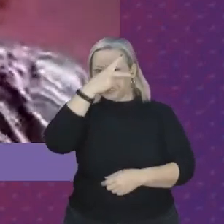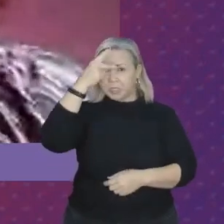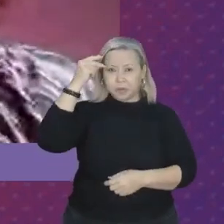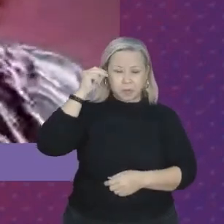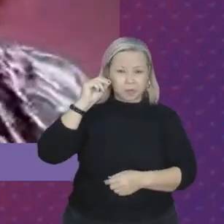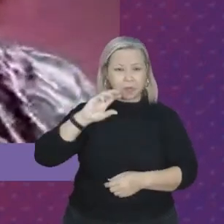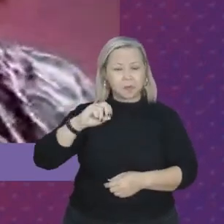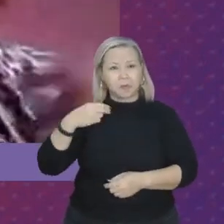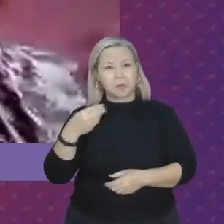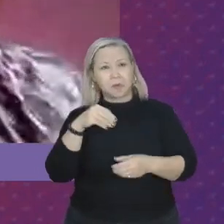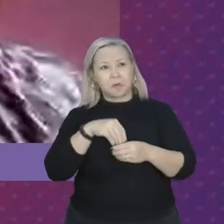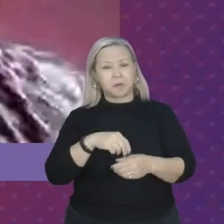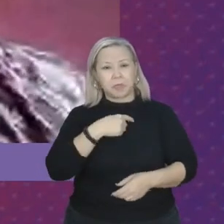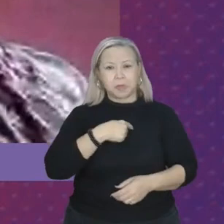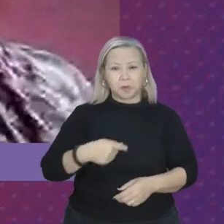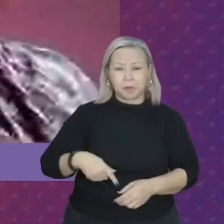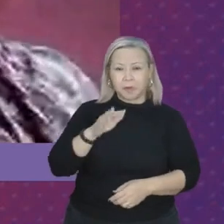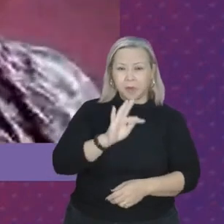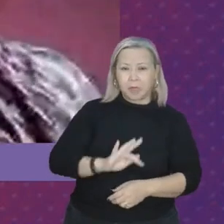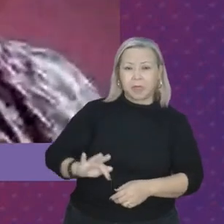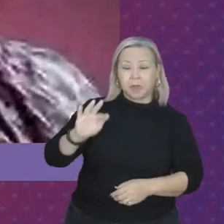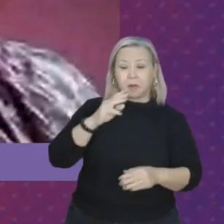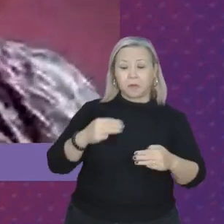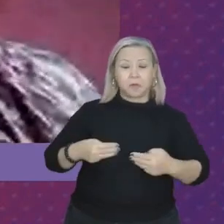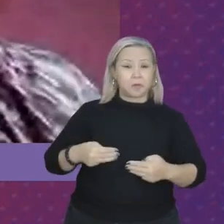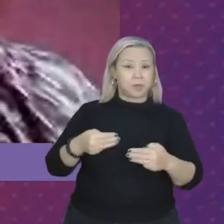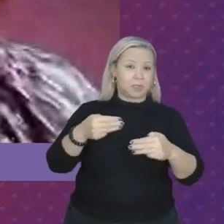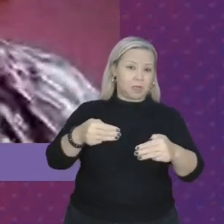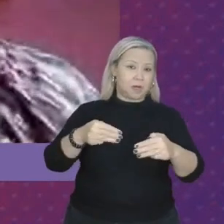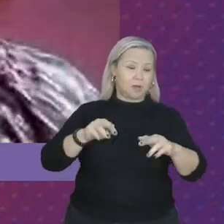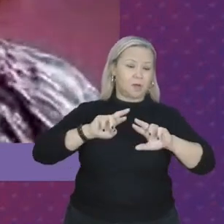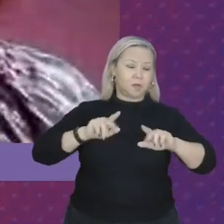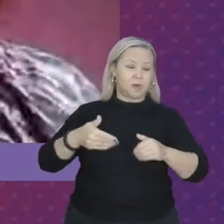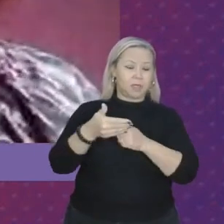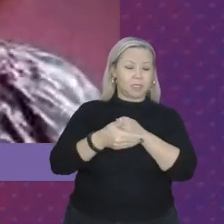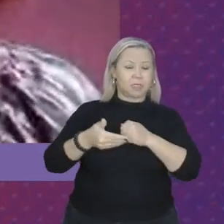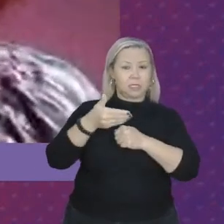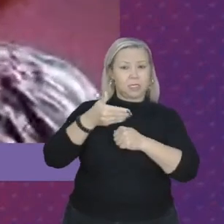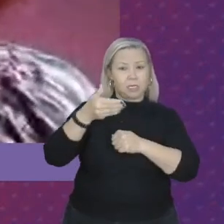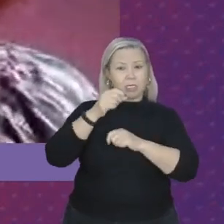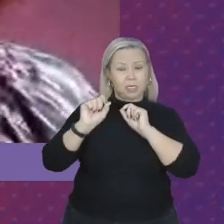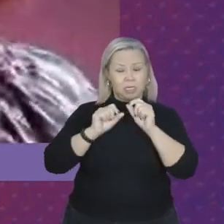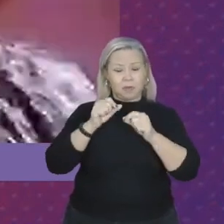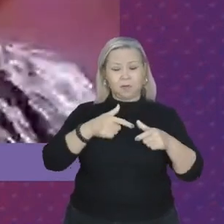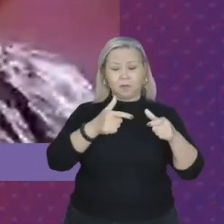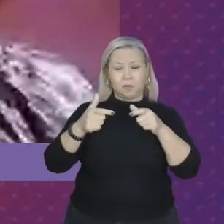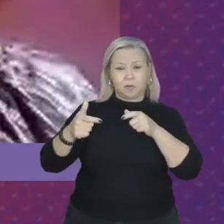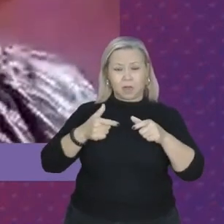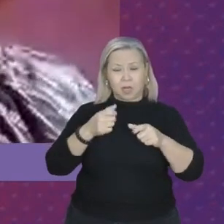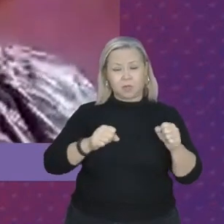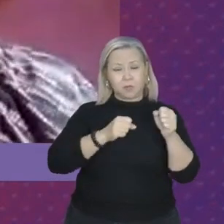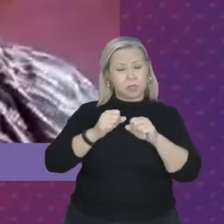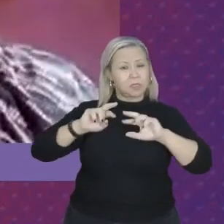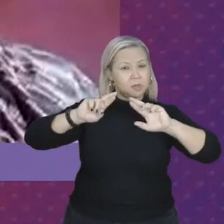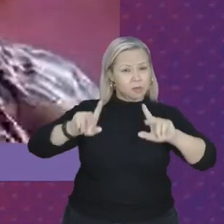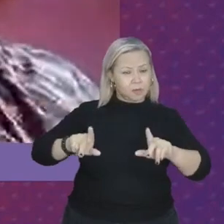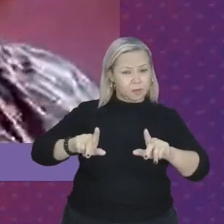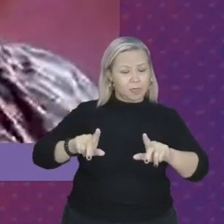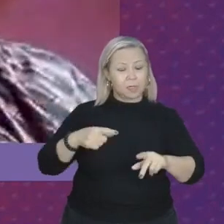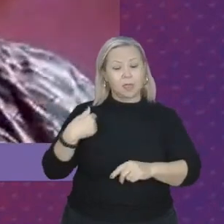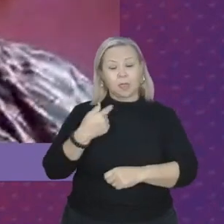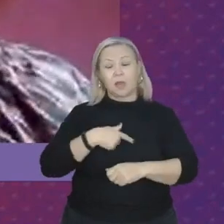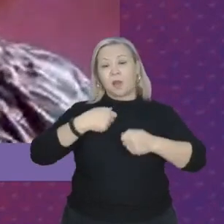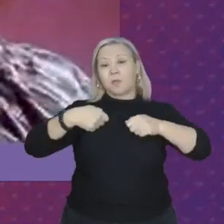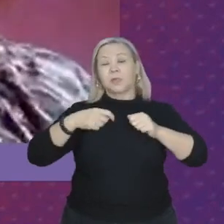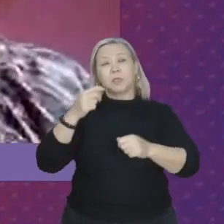dentro do governo federal, dentro do ministério, mas existem diferentes níveis de poder, diferentes espaços de poder, e eu acho que a gente precisa